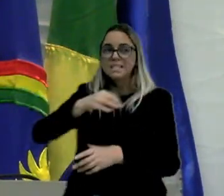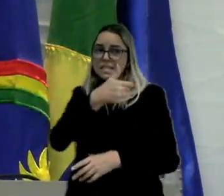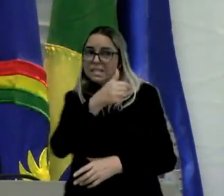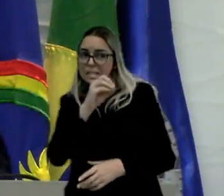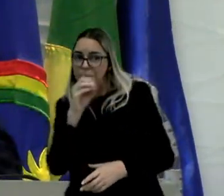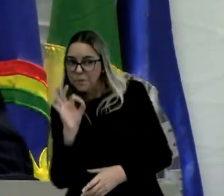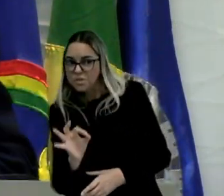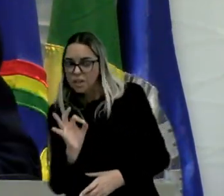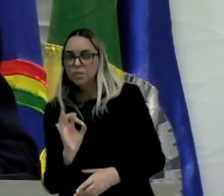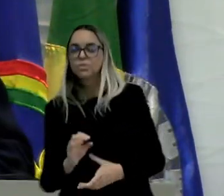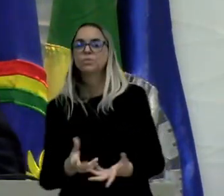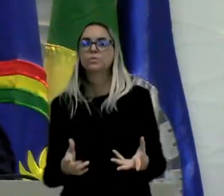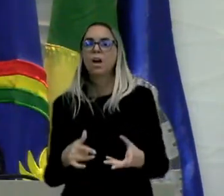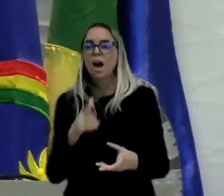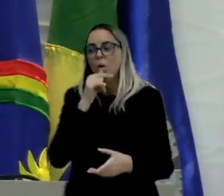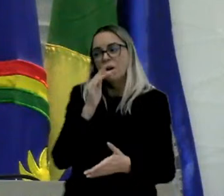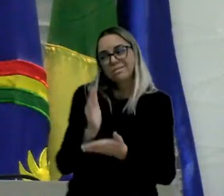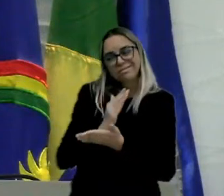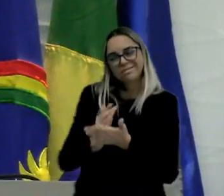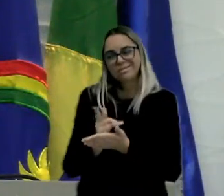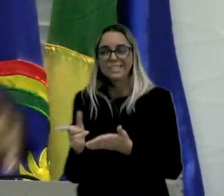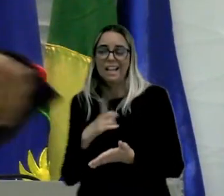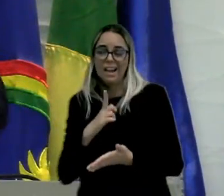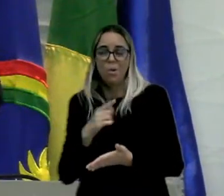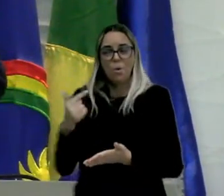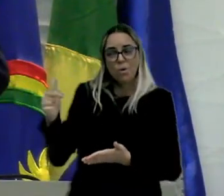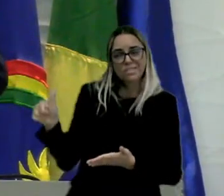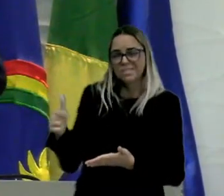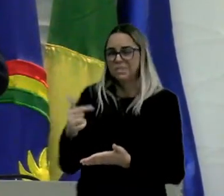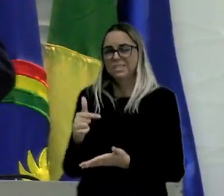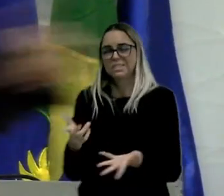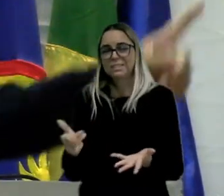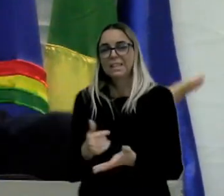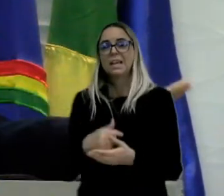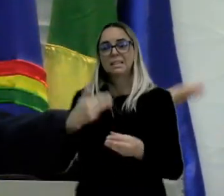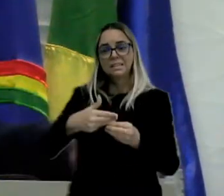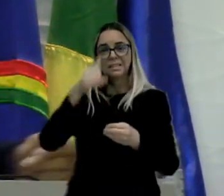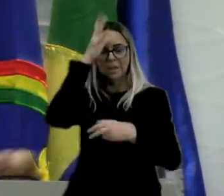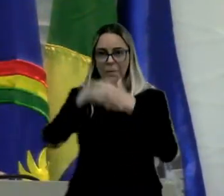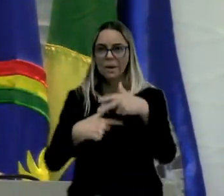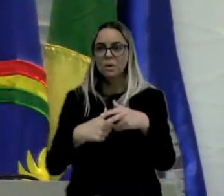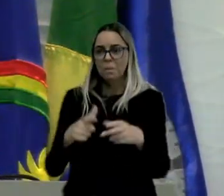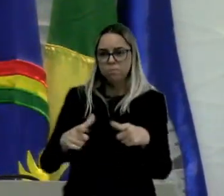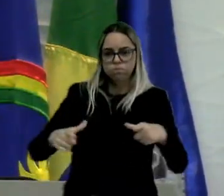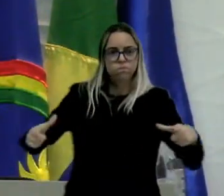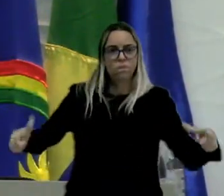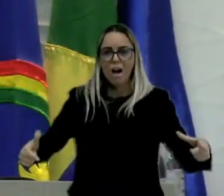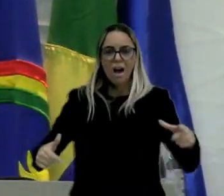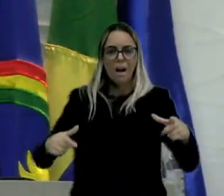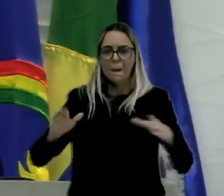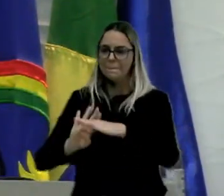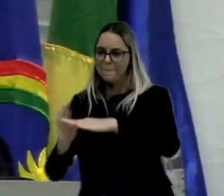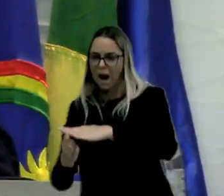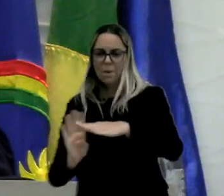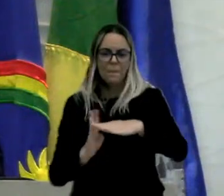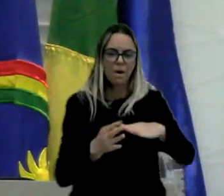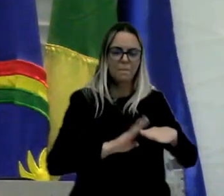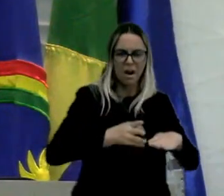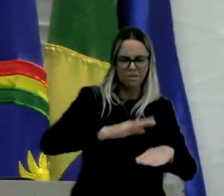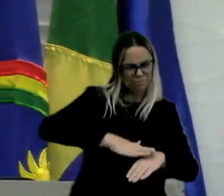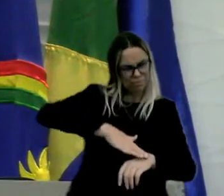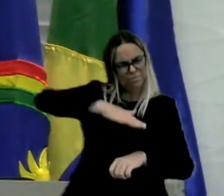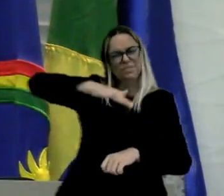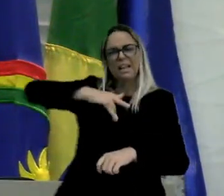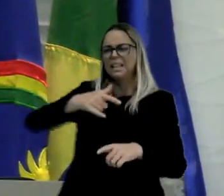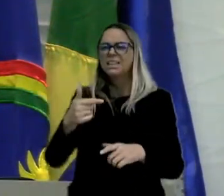umas pessoas água e outras não somente um da maioria dos bairros tá sem água deputada a senhora ligou pro